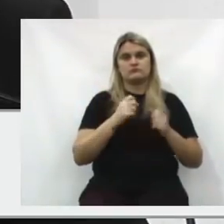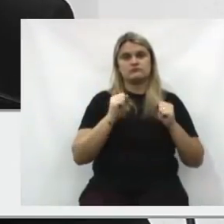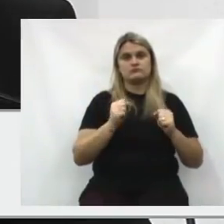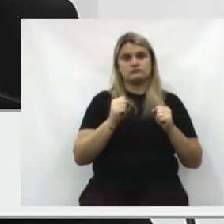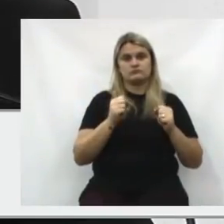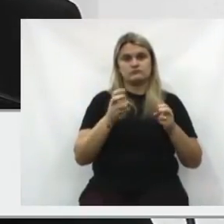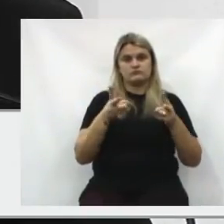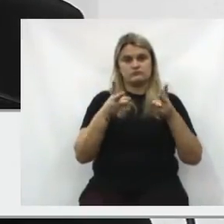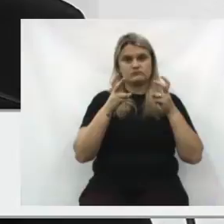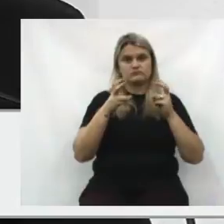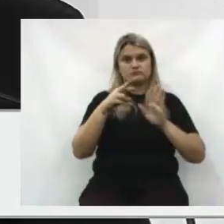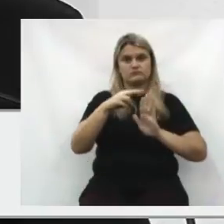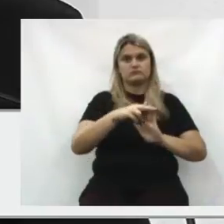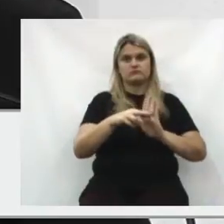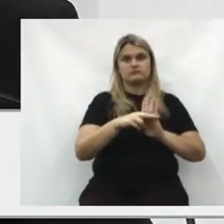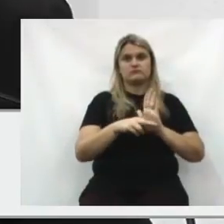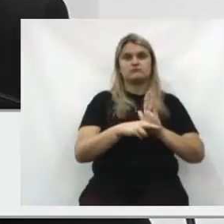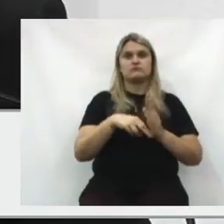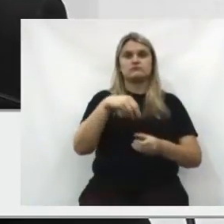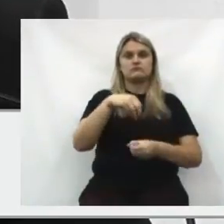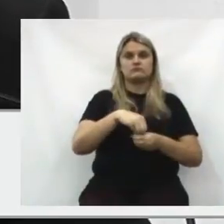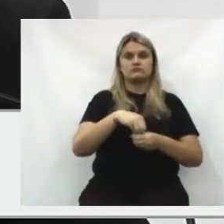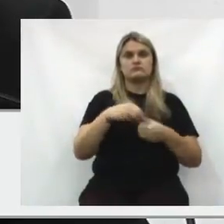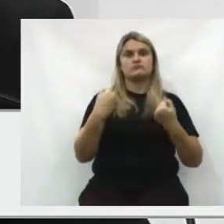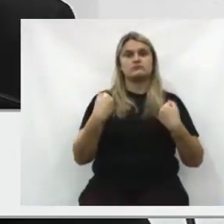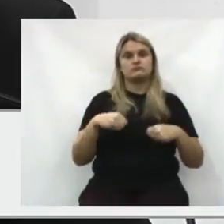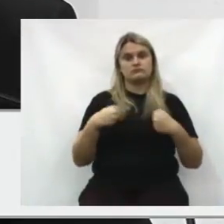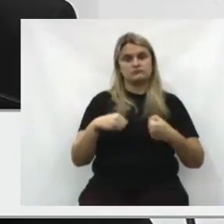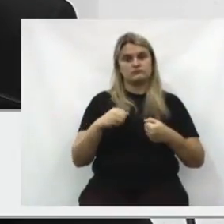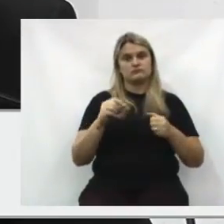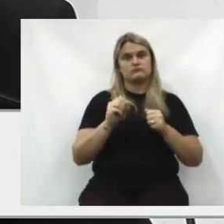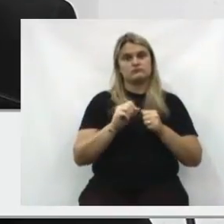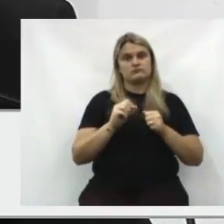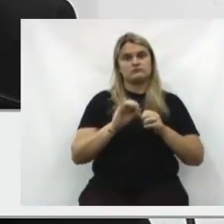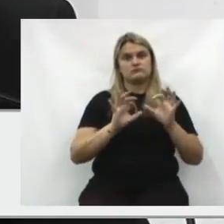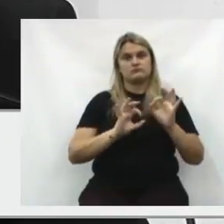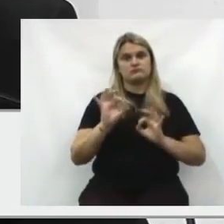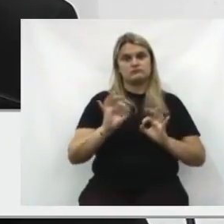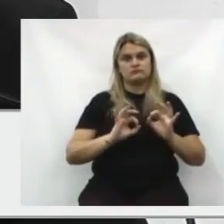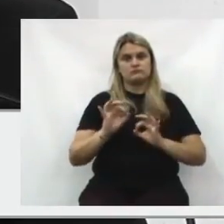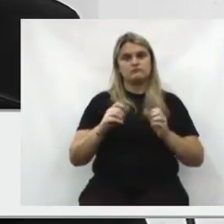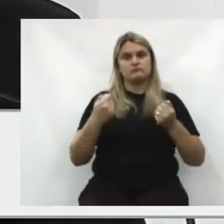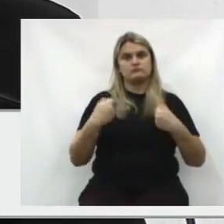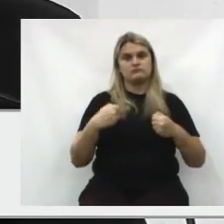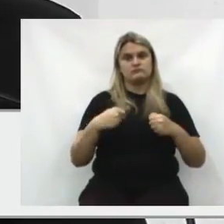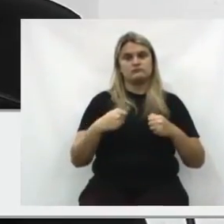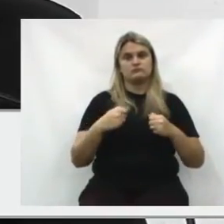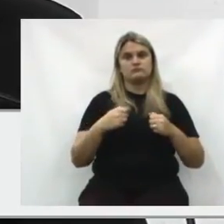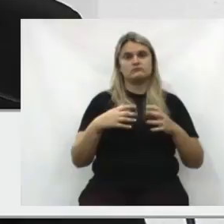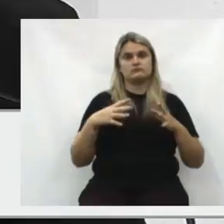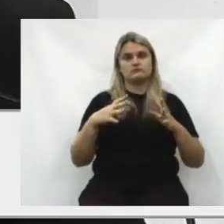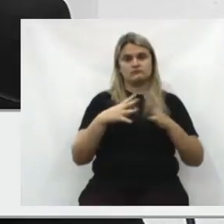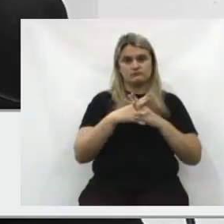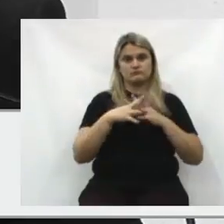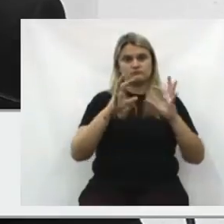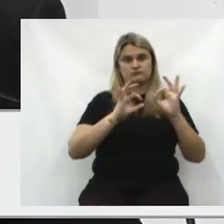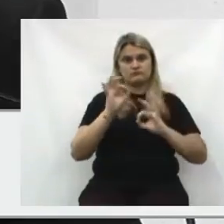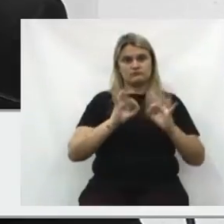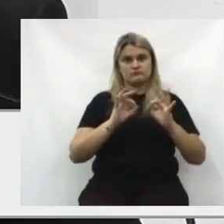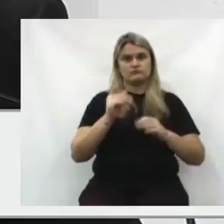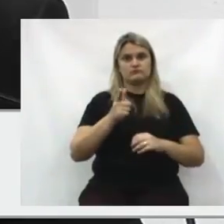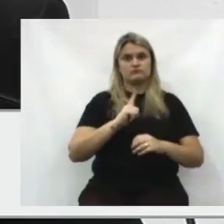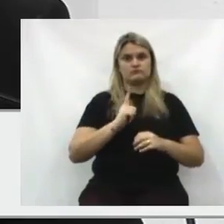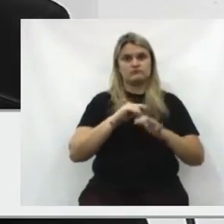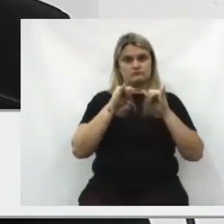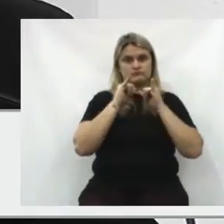recém-contratado, pudemos observar que o nosso regimento interno, ele precisa ser alterado e precisa ser